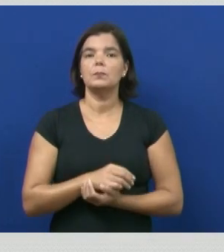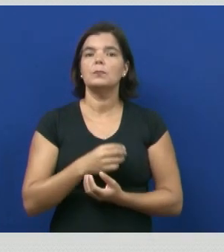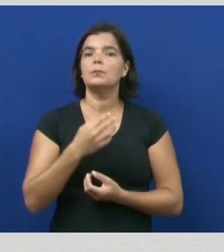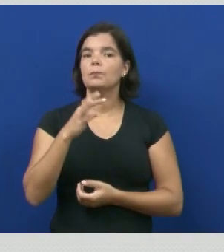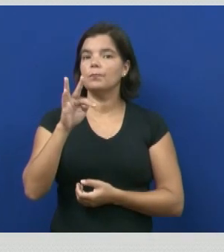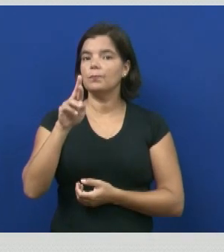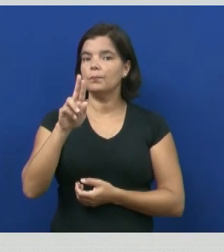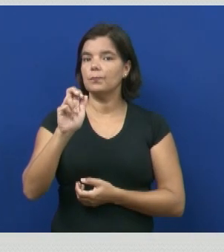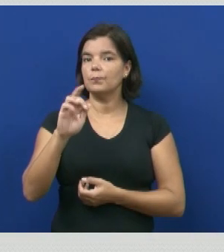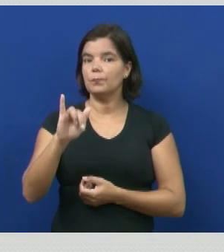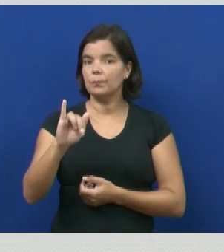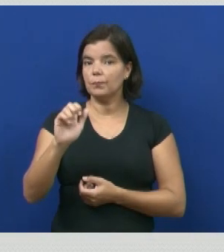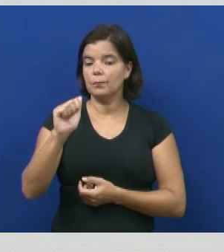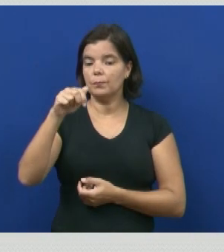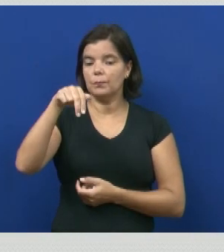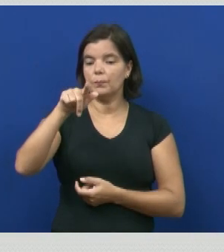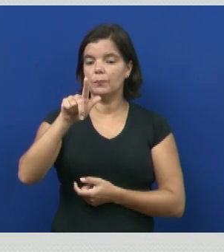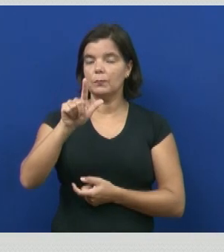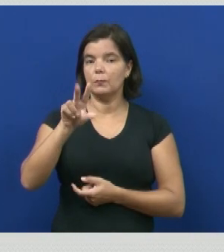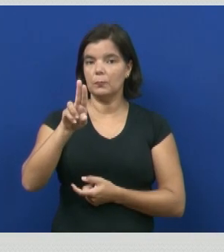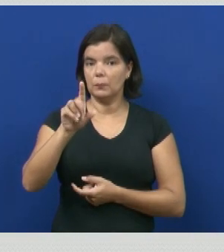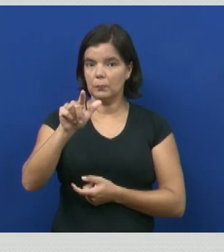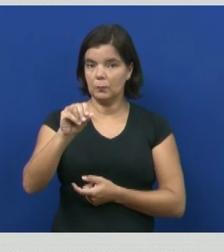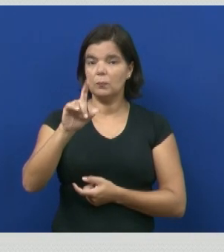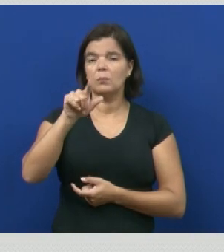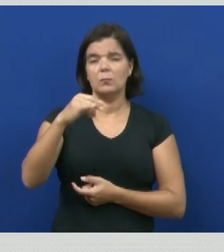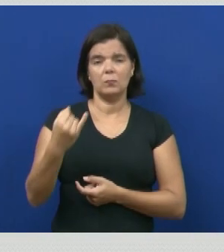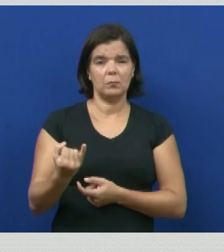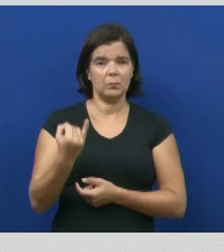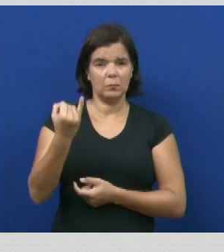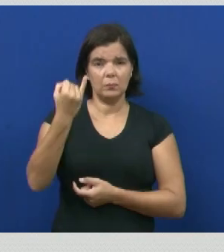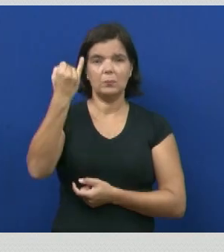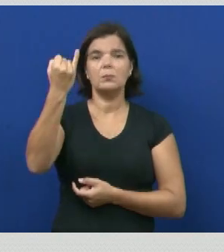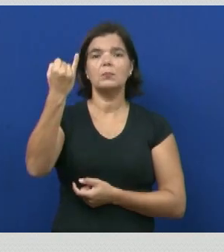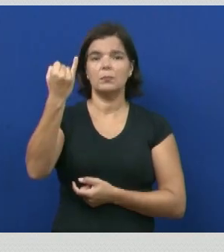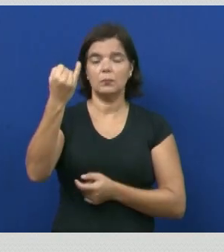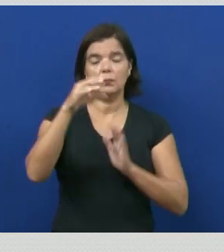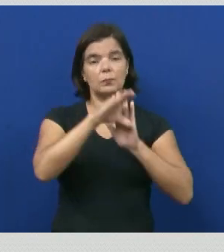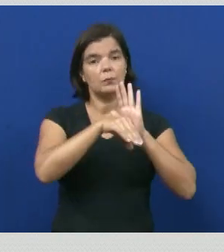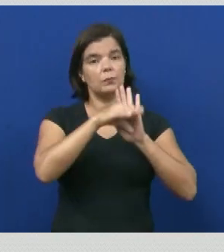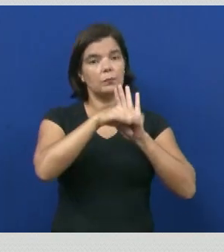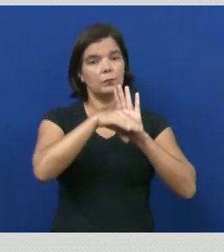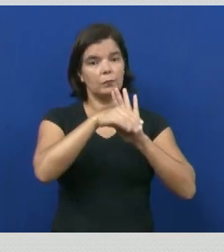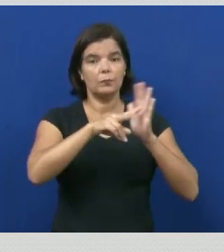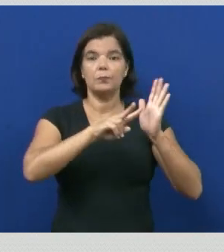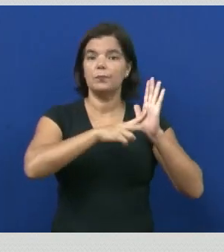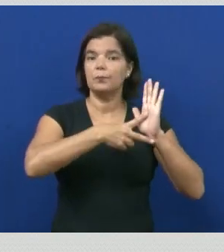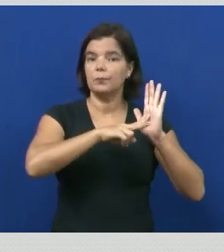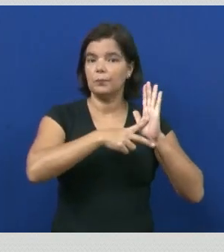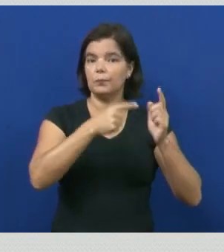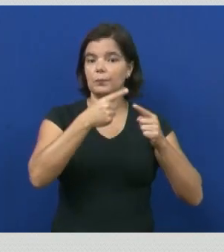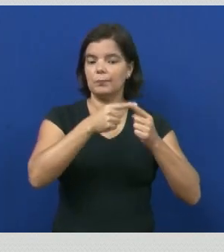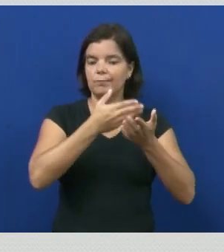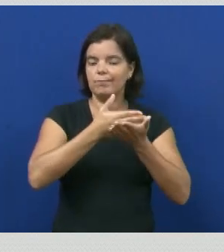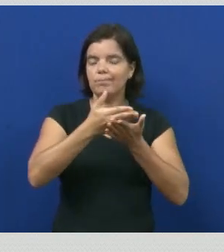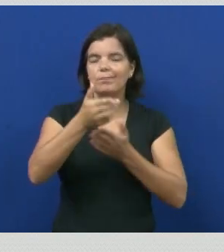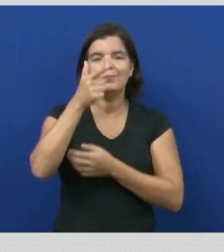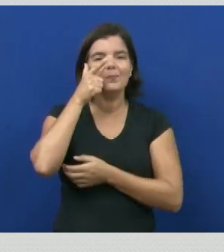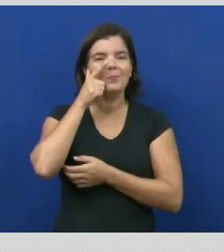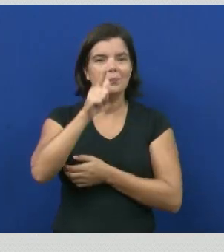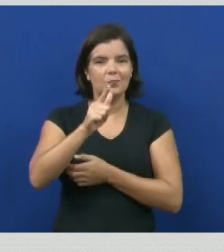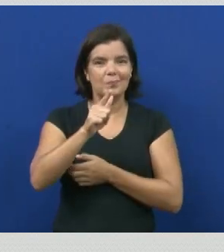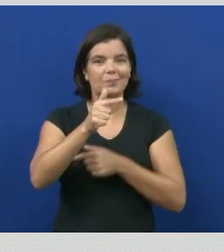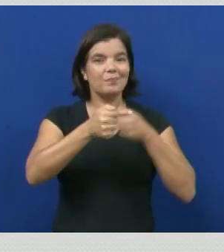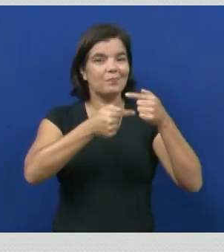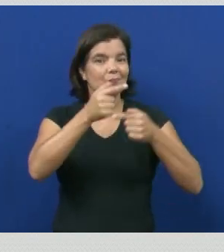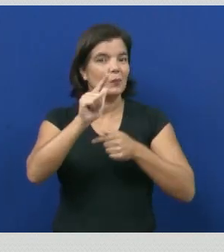A parte de triângulo é muito importante sobre o conteúdo de polígonos, porque é a partir dele que eu consigo gerar